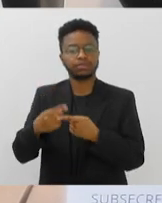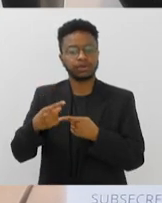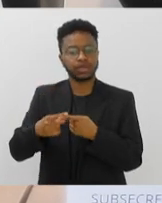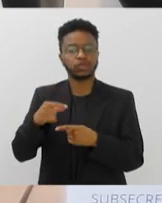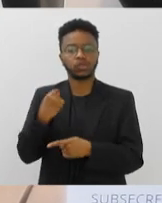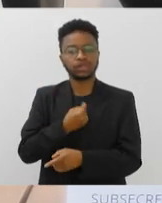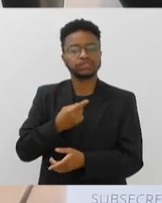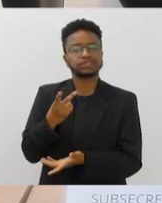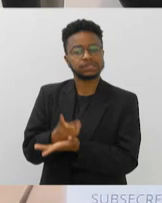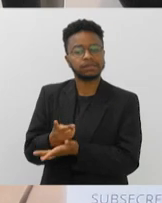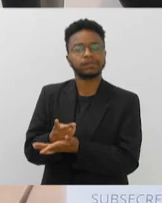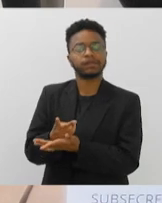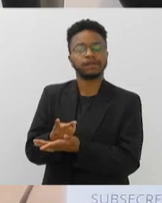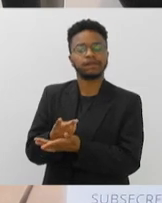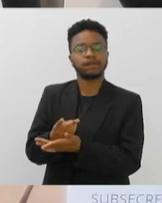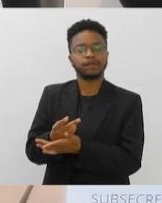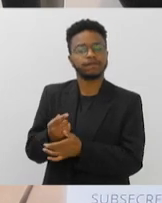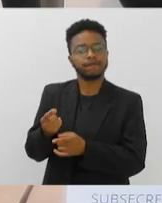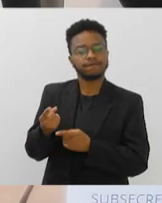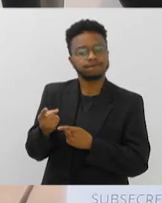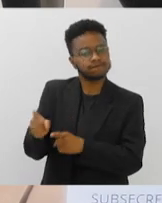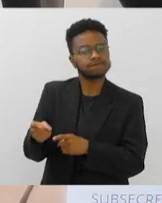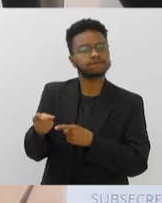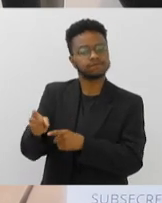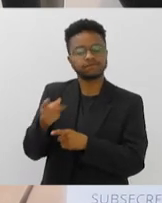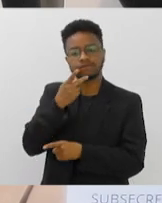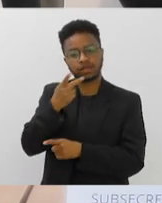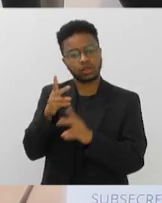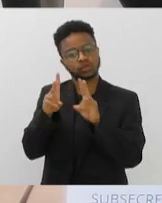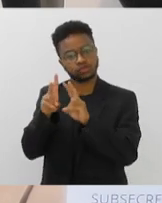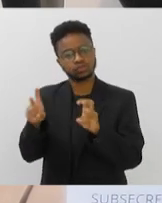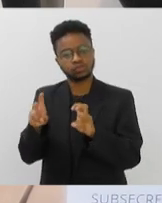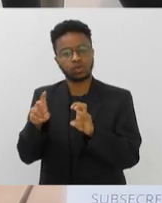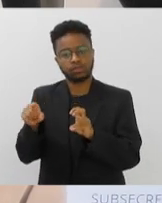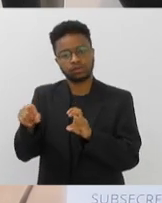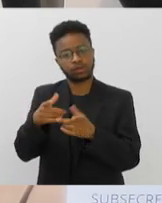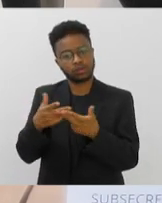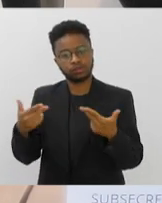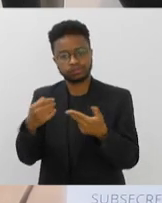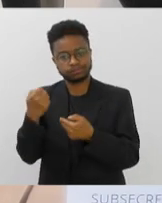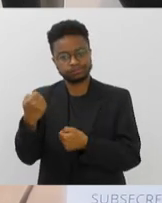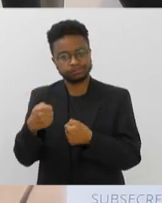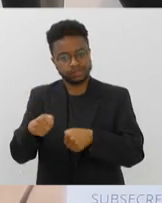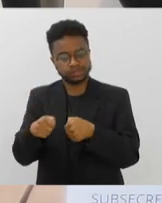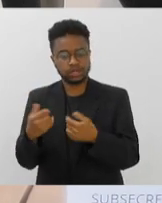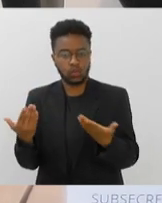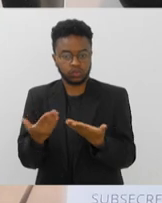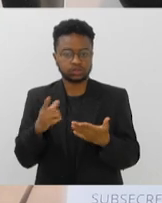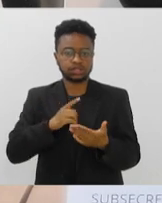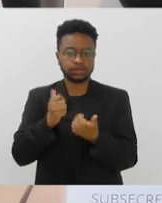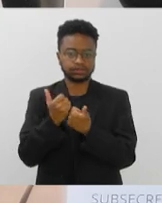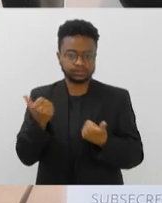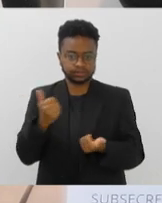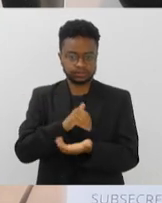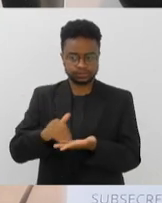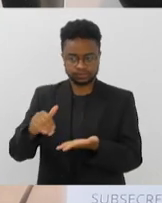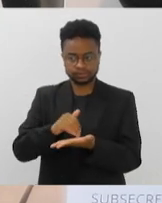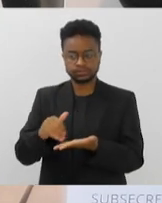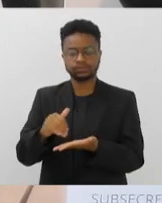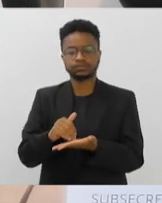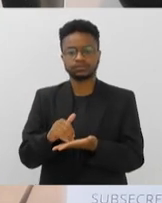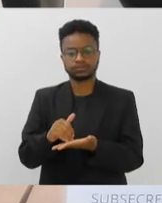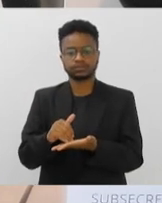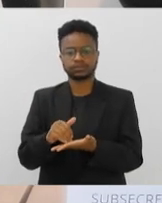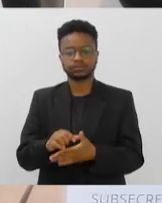mantra o tempo inteiro falando sobre essa necessidade Então hoje a gente tem uma subsecretaria eh da